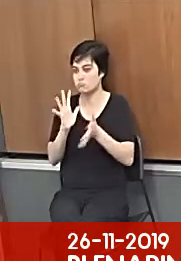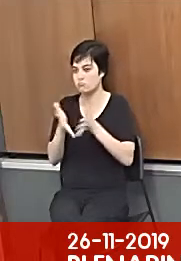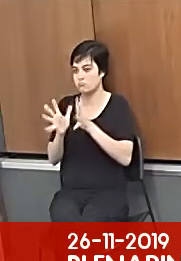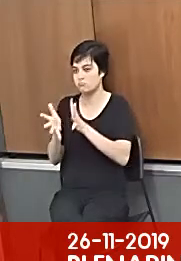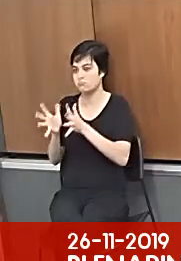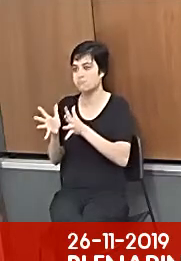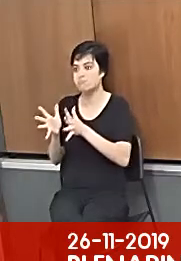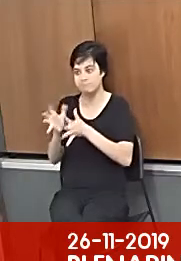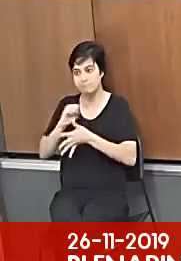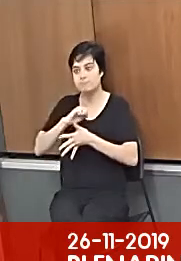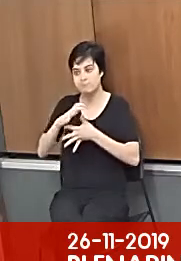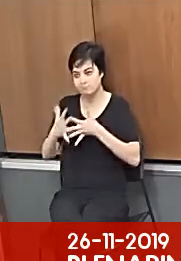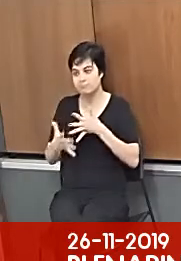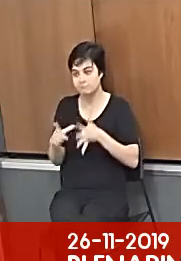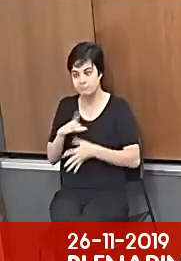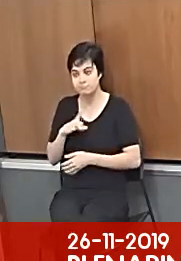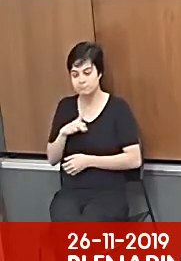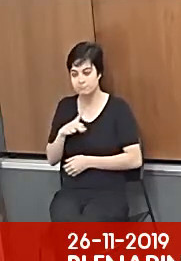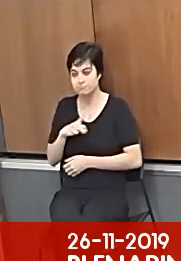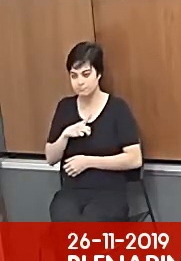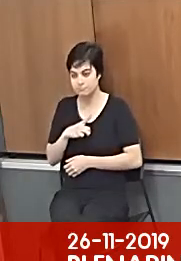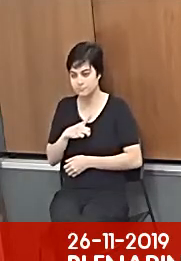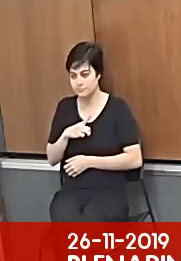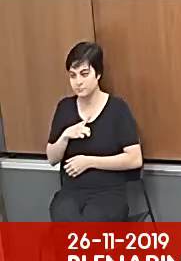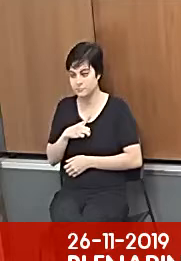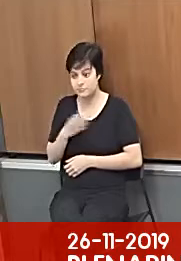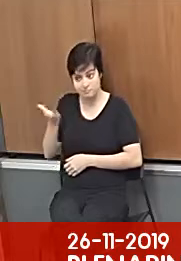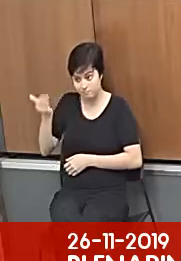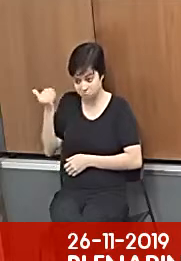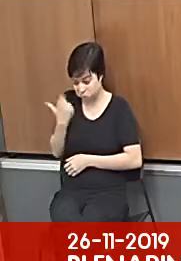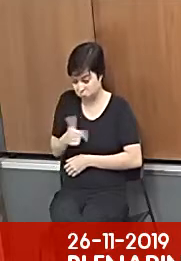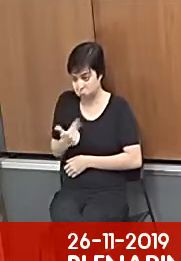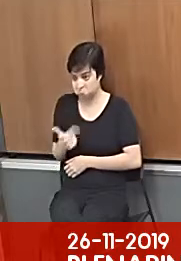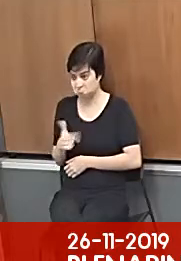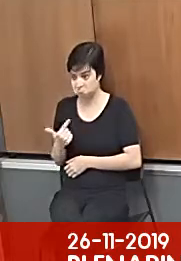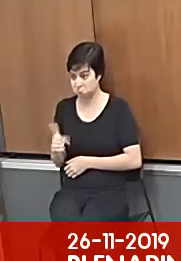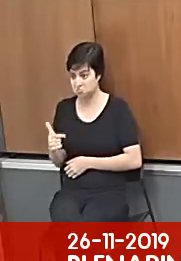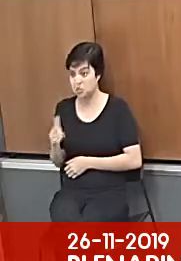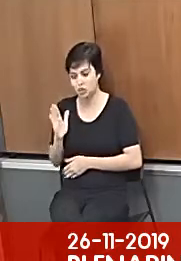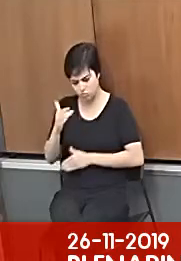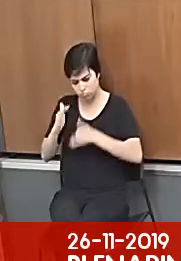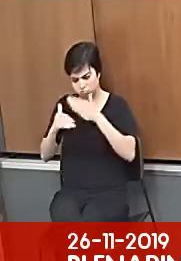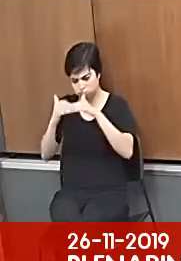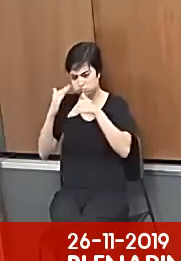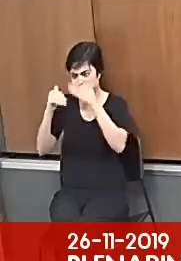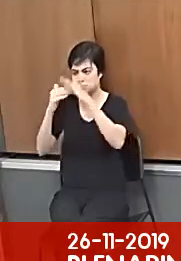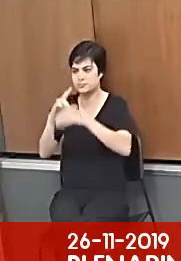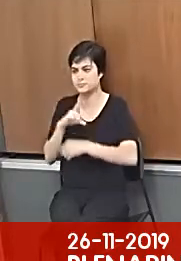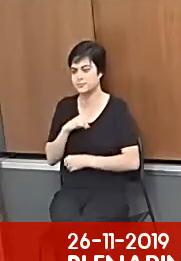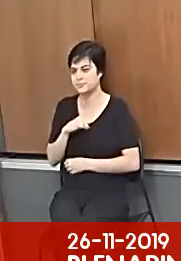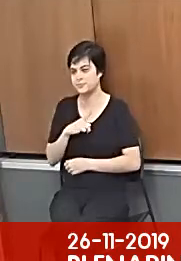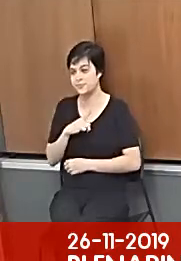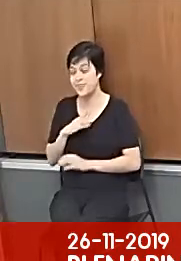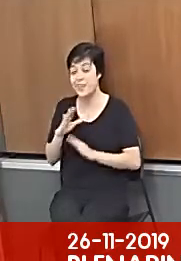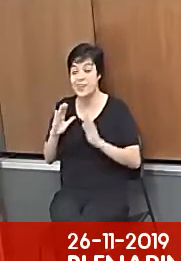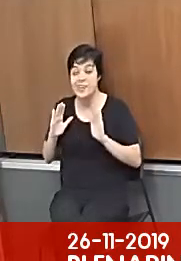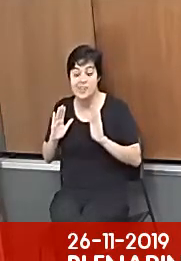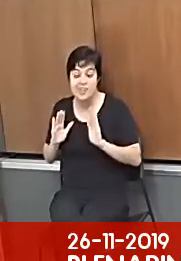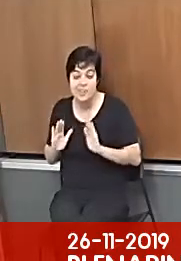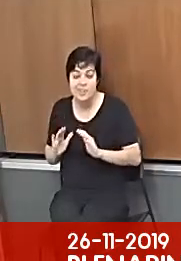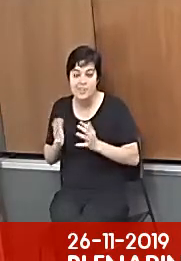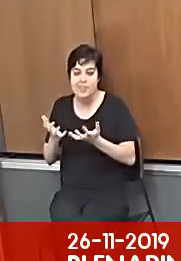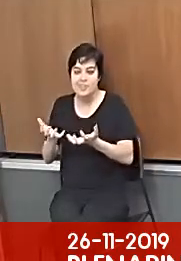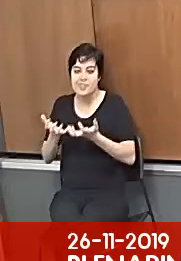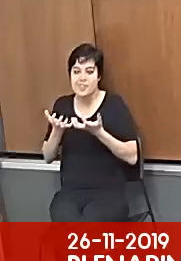A videoprova traduzida em Libras. Para quem não acompanhou, isso já existe. É um avanço. Mas nós